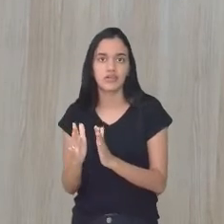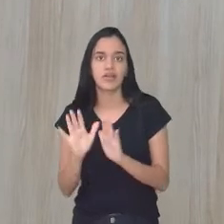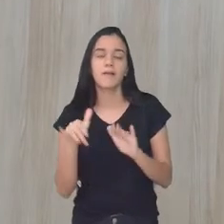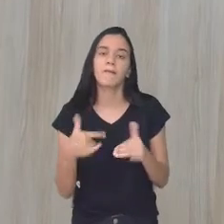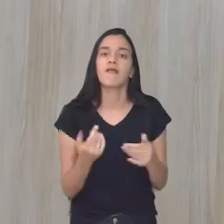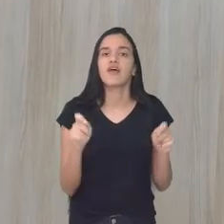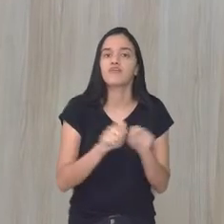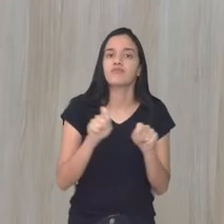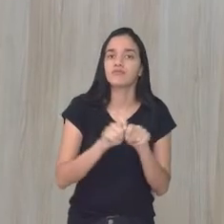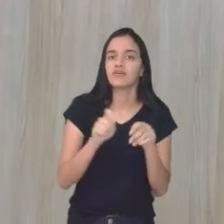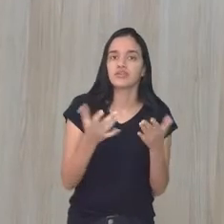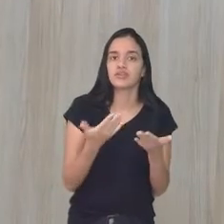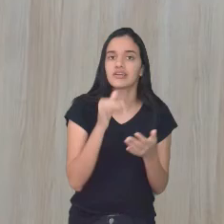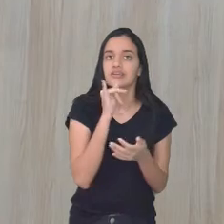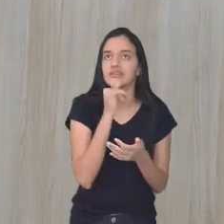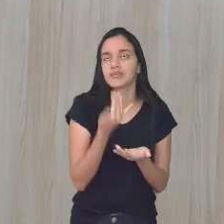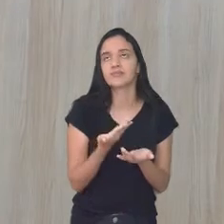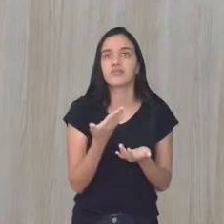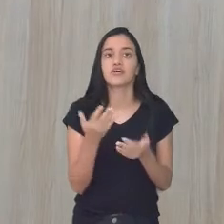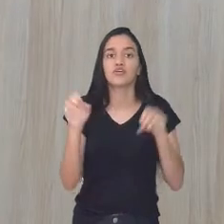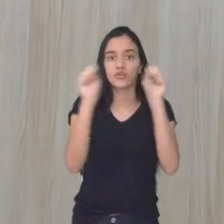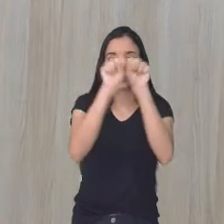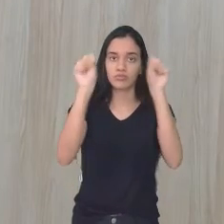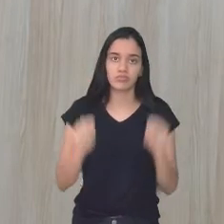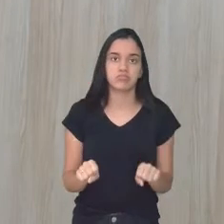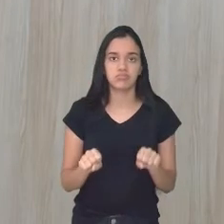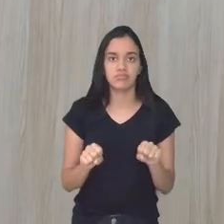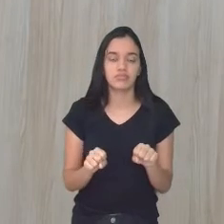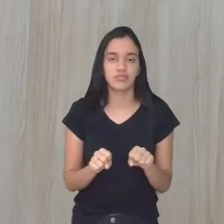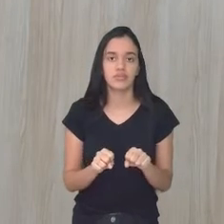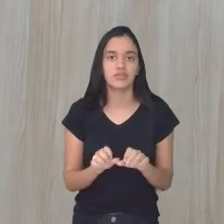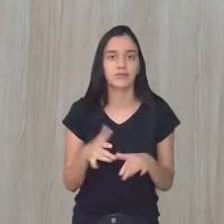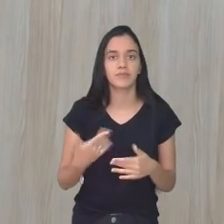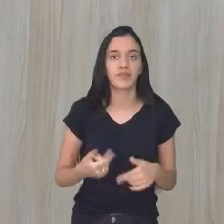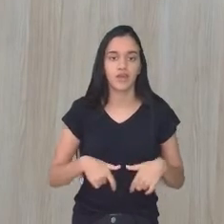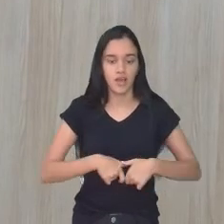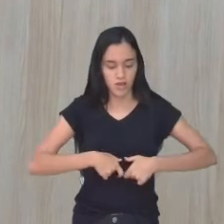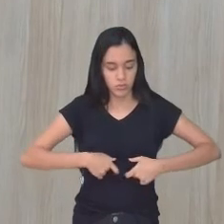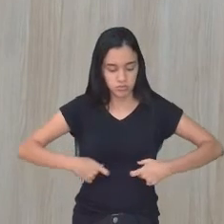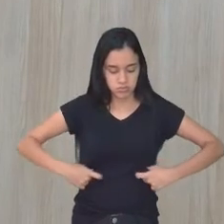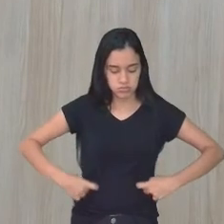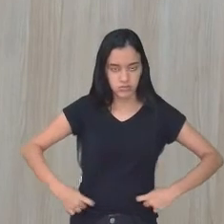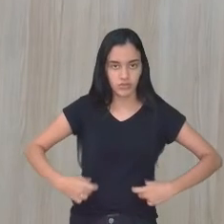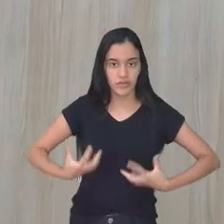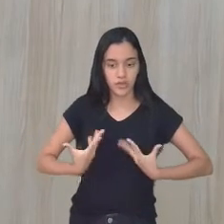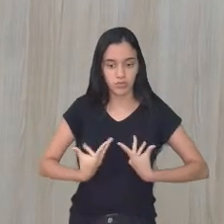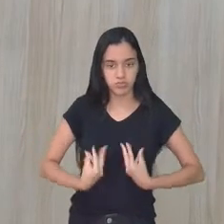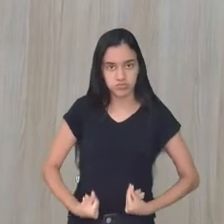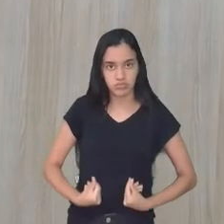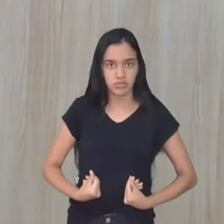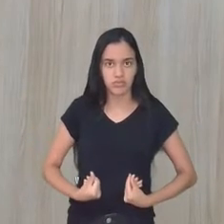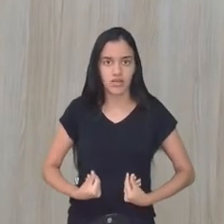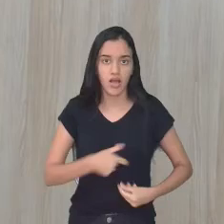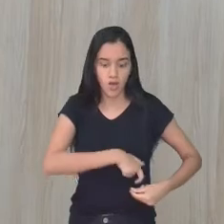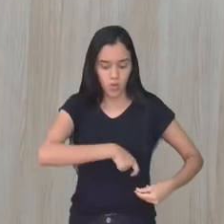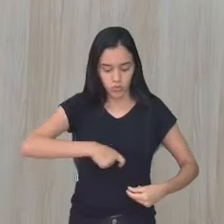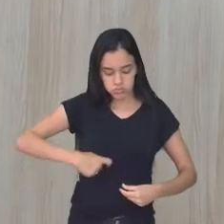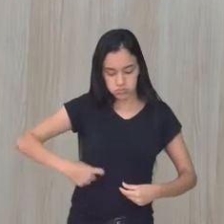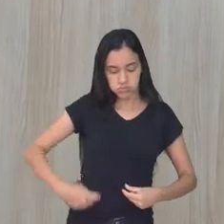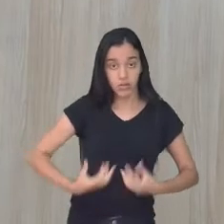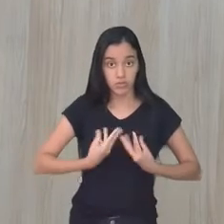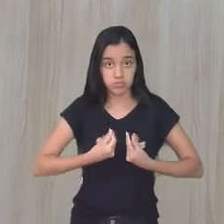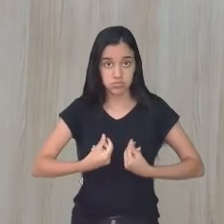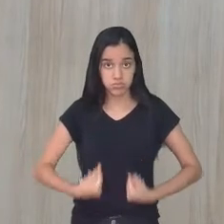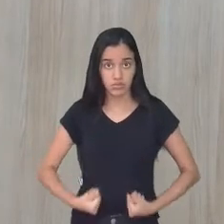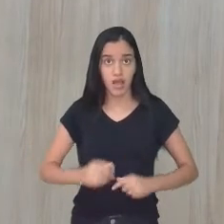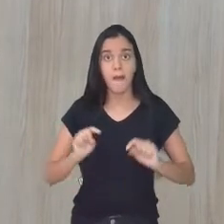ele faz uma, vamos dizer, o sistema, o intestino vai ter que digerir, né? Desculpa, o estômago vai ter que digerir.